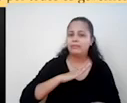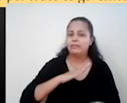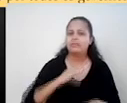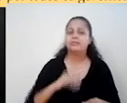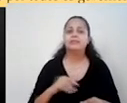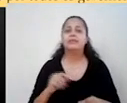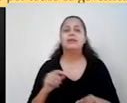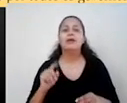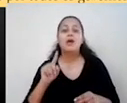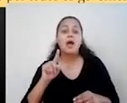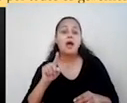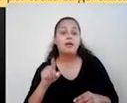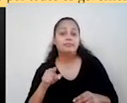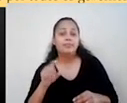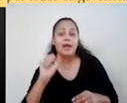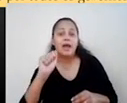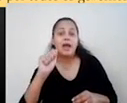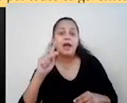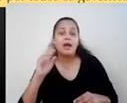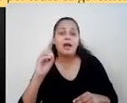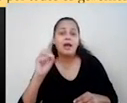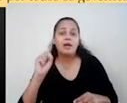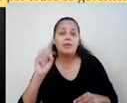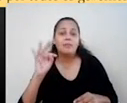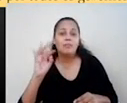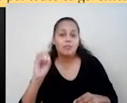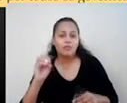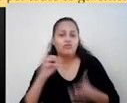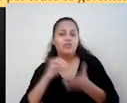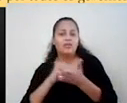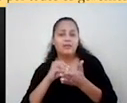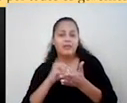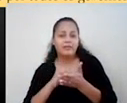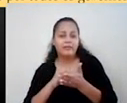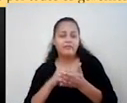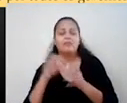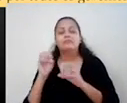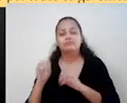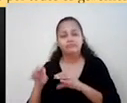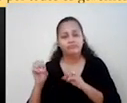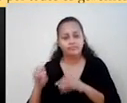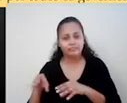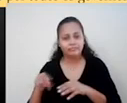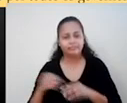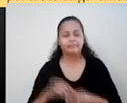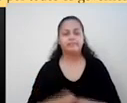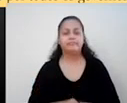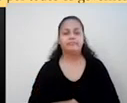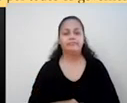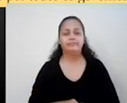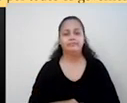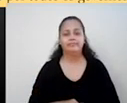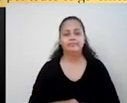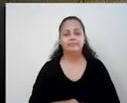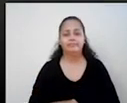um aposto justamente de analfabetismo. Ele vai explicar esse termo analfabetismo.